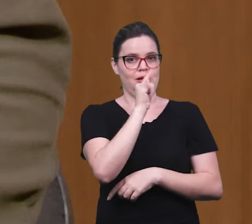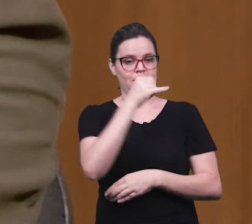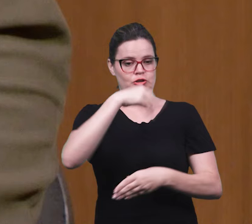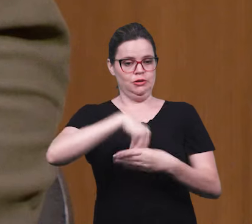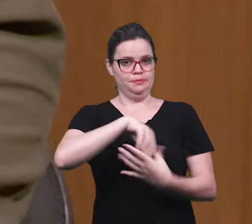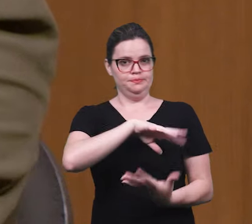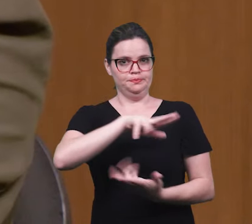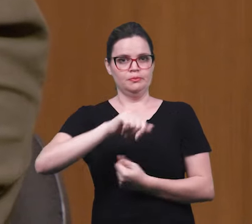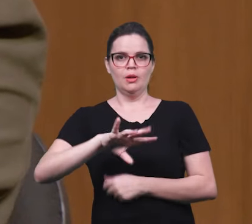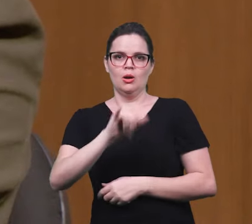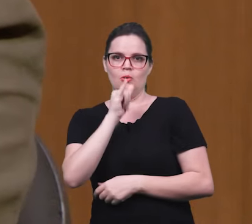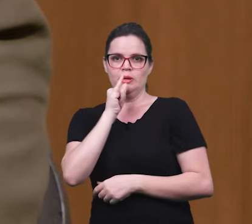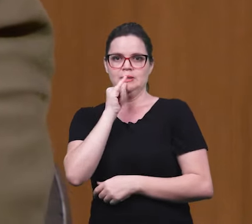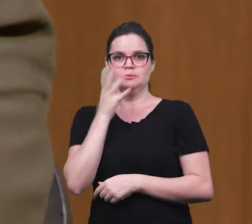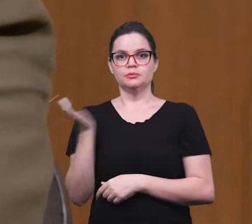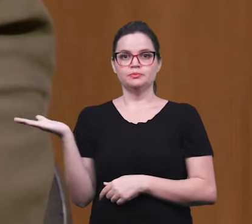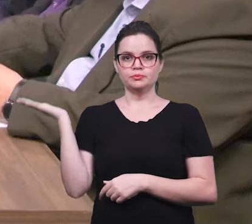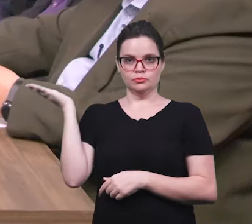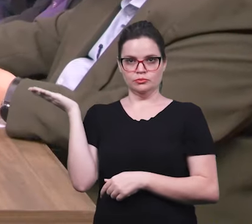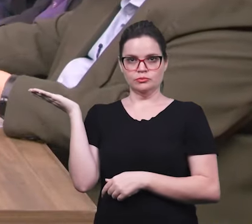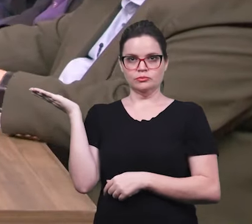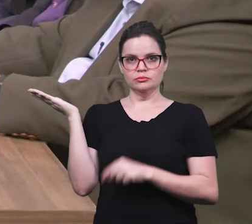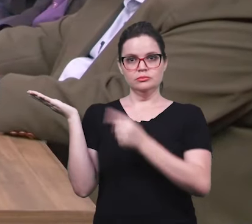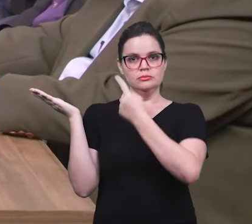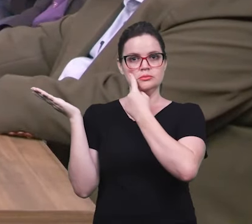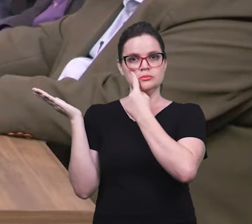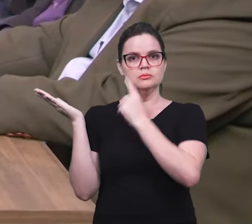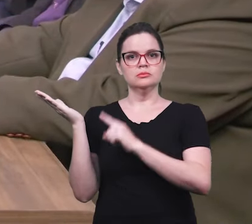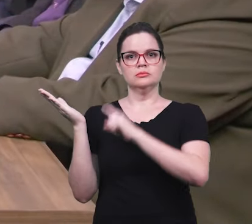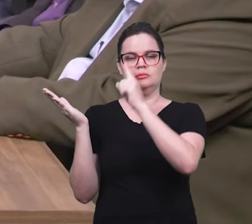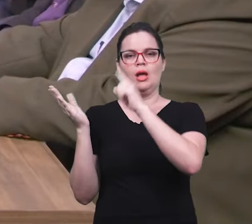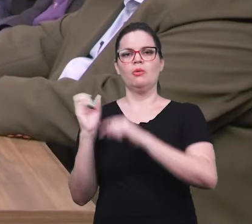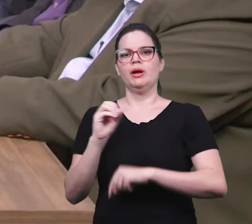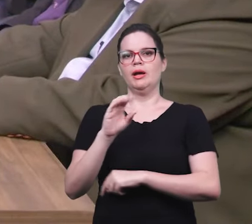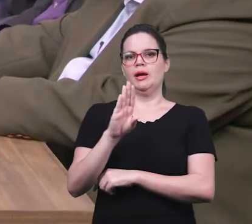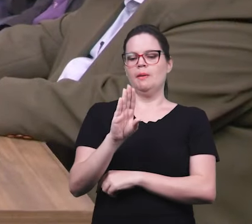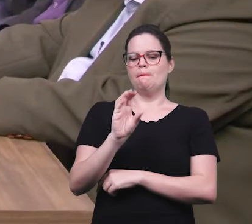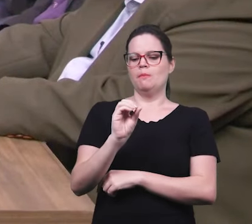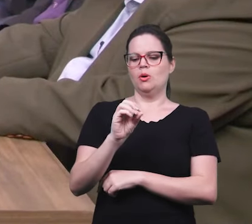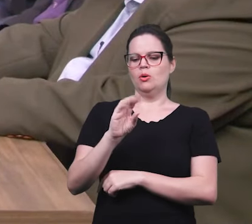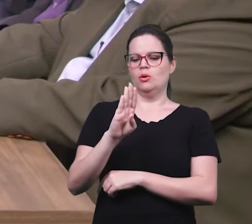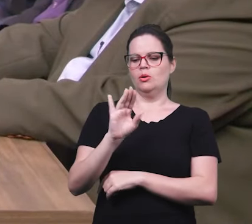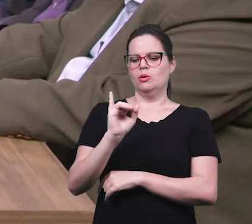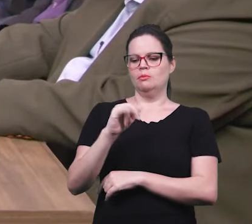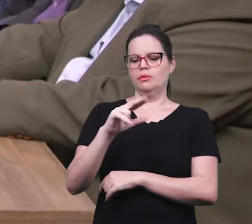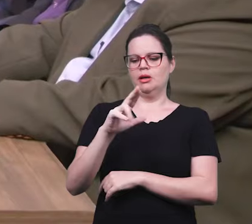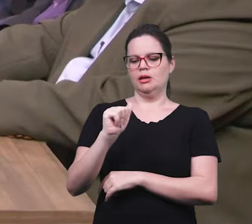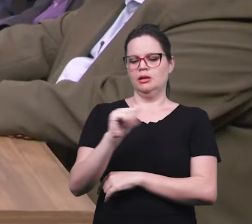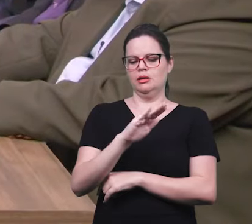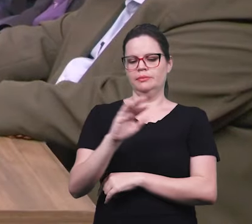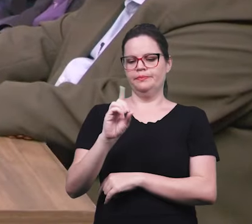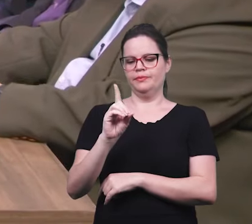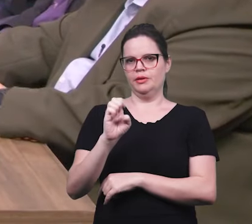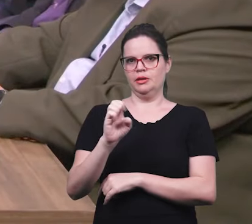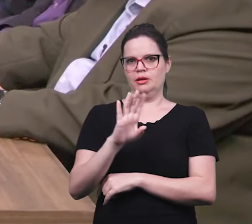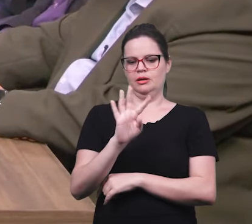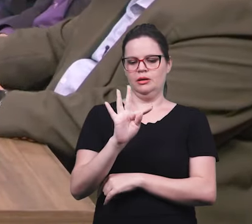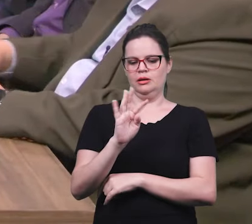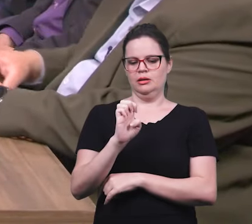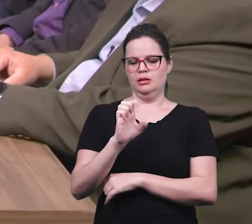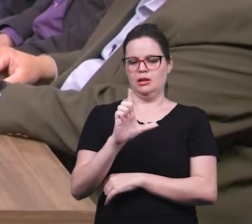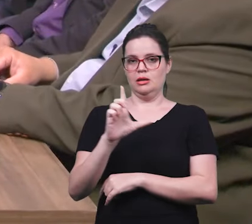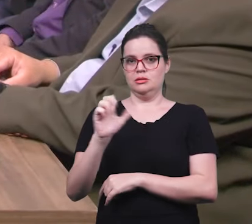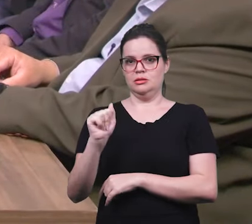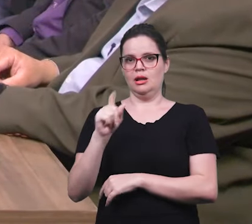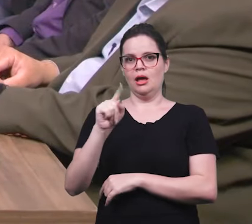ó, é uma bobina de Tesla. Essa bobina aqui foi desenvolvida pelo próprio cientista, o conceito dela, né,